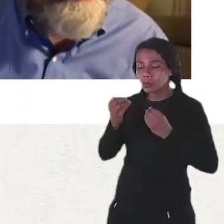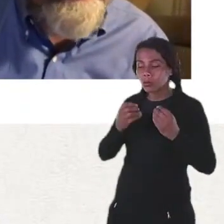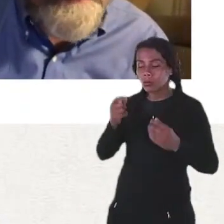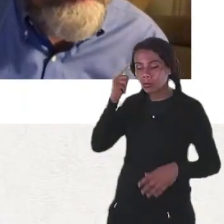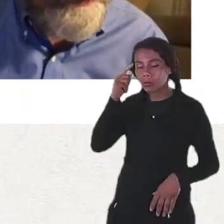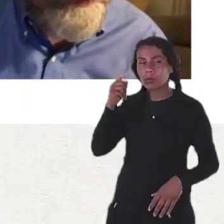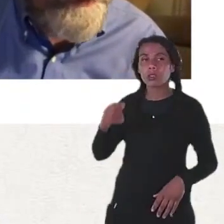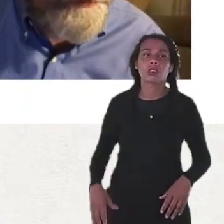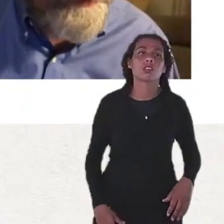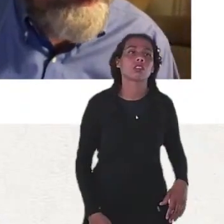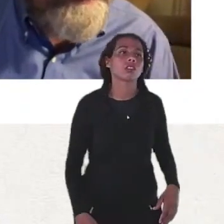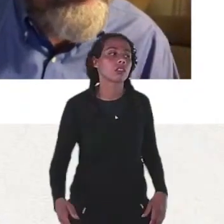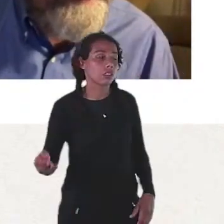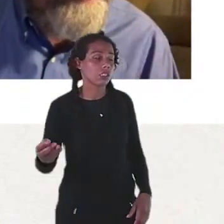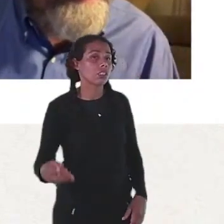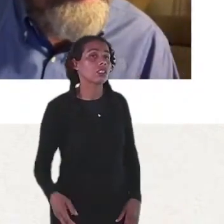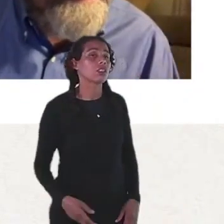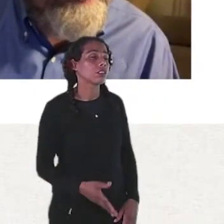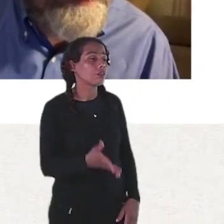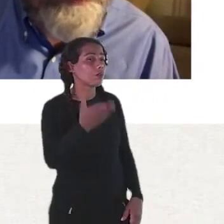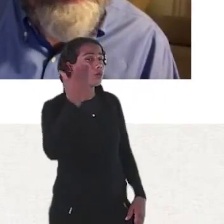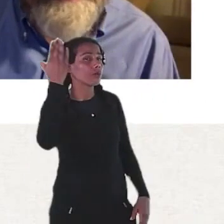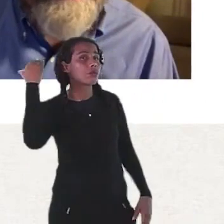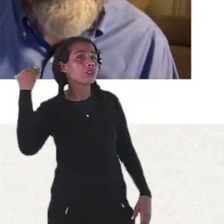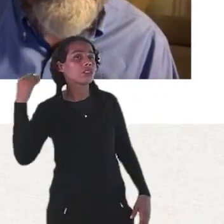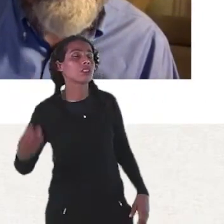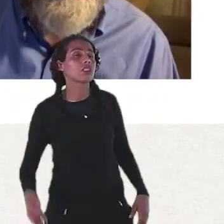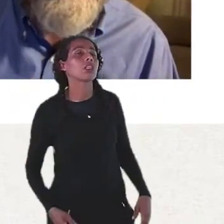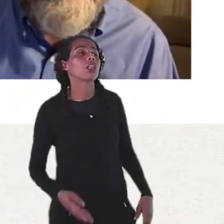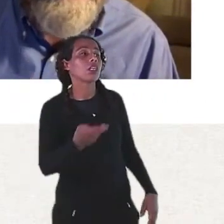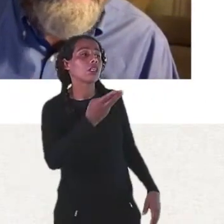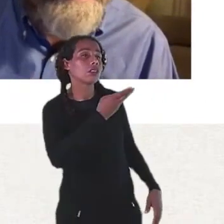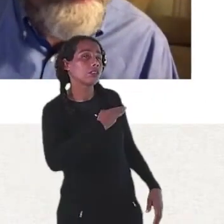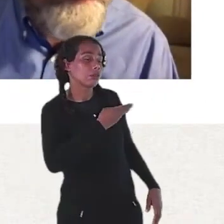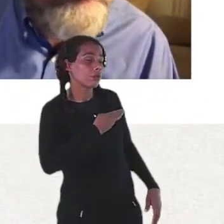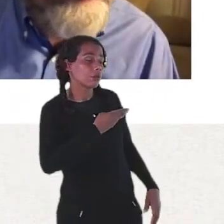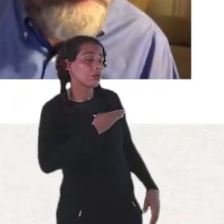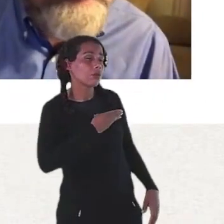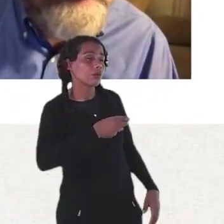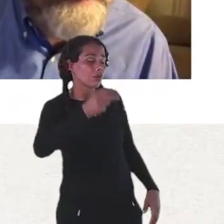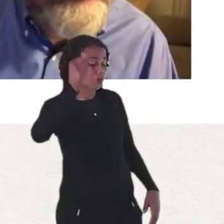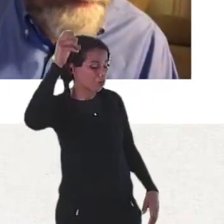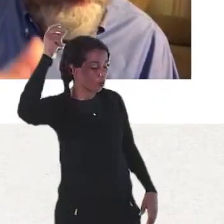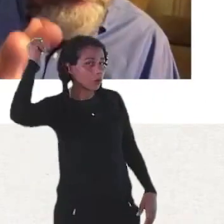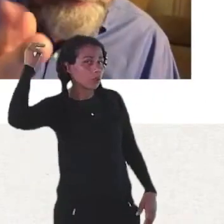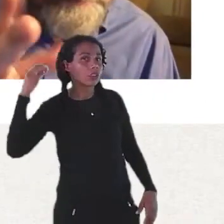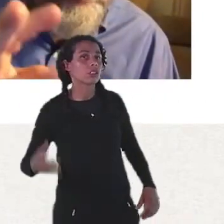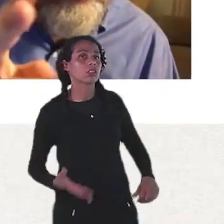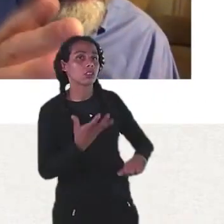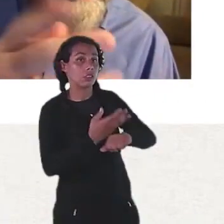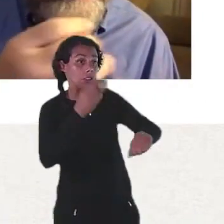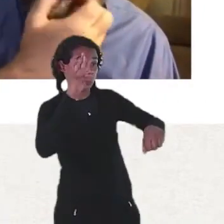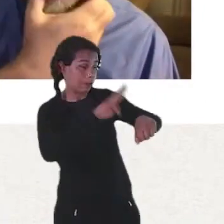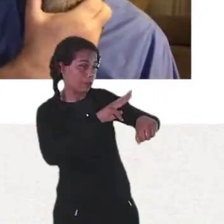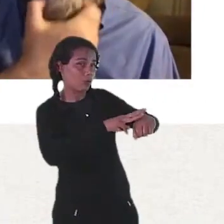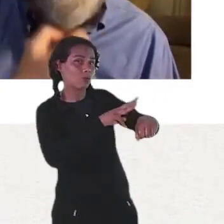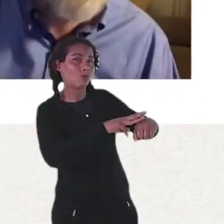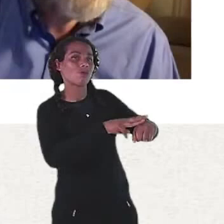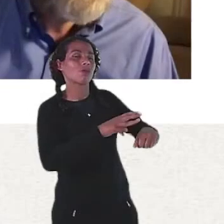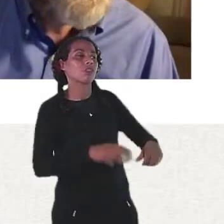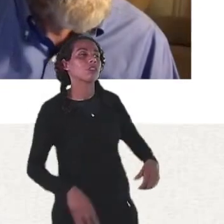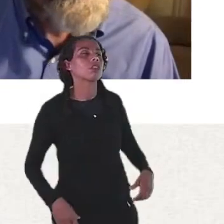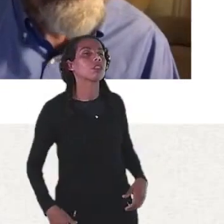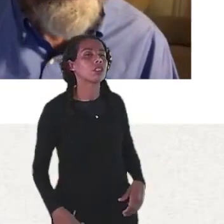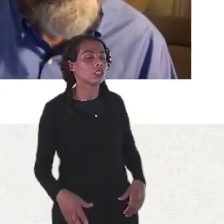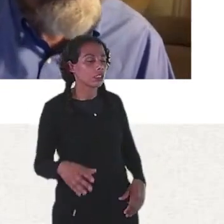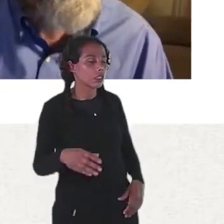nossos queridos amigos babilônicos e os nossos amigos islâmicos faziam durante milênios a matemática deles toda no ábaco.